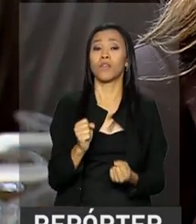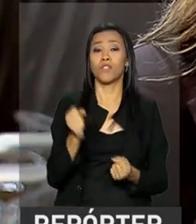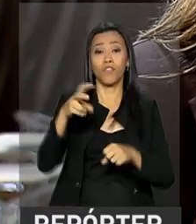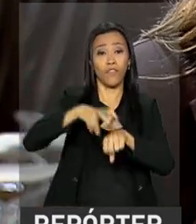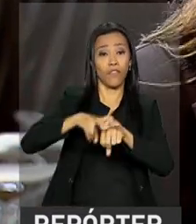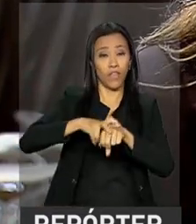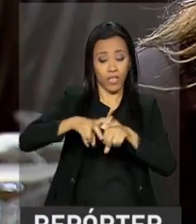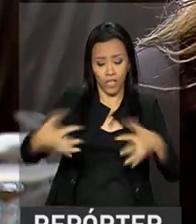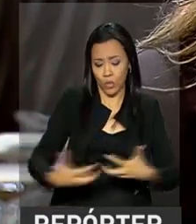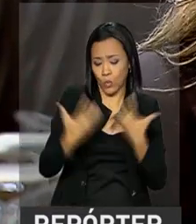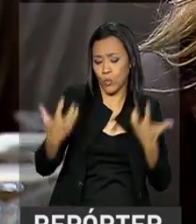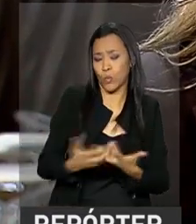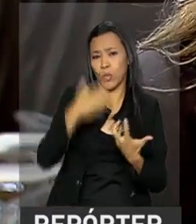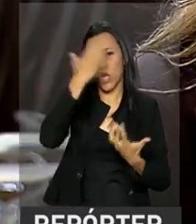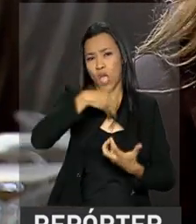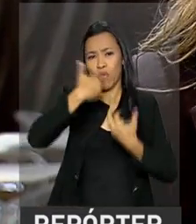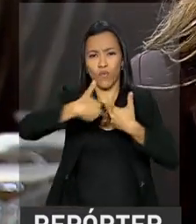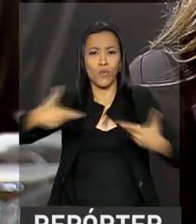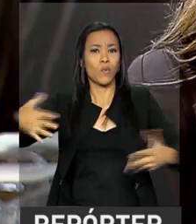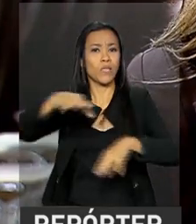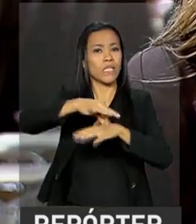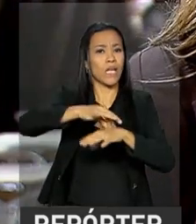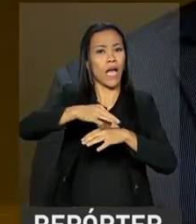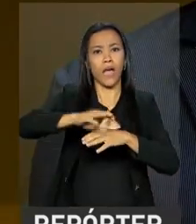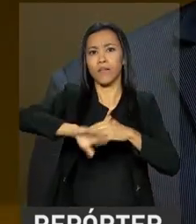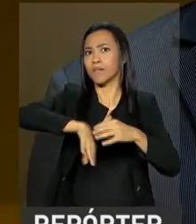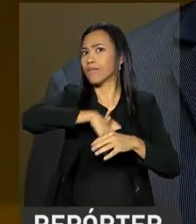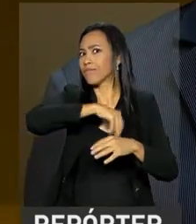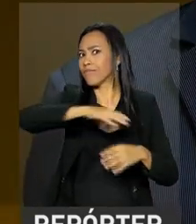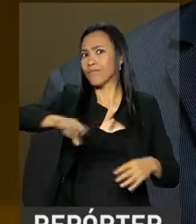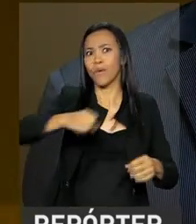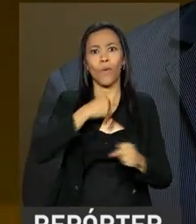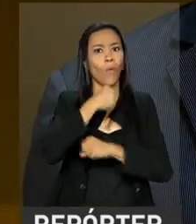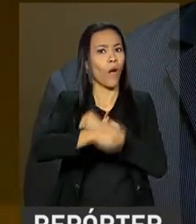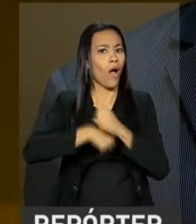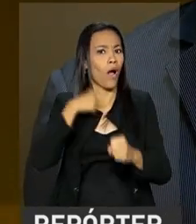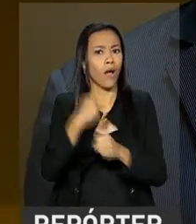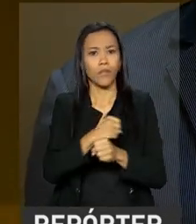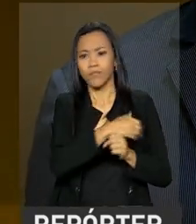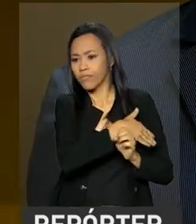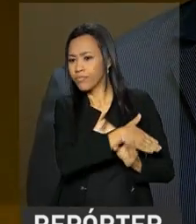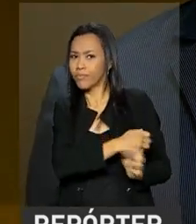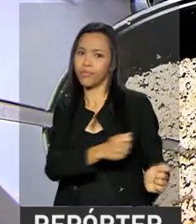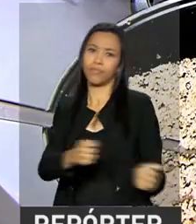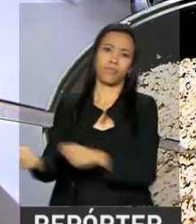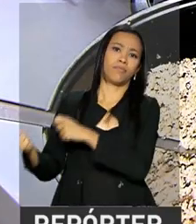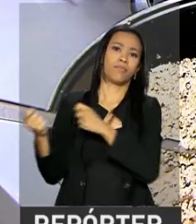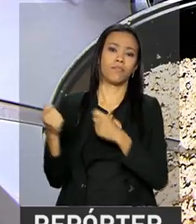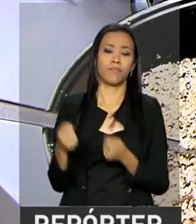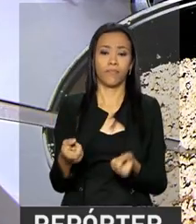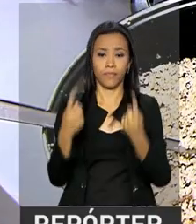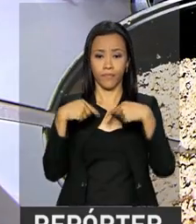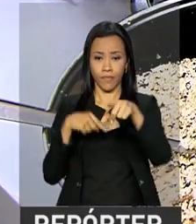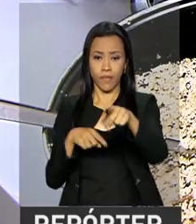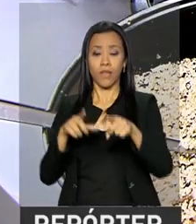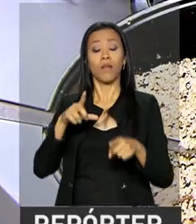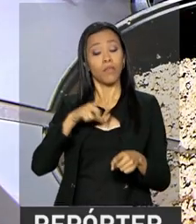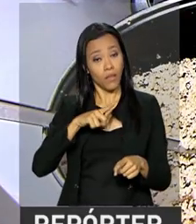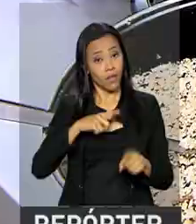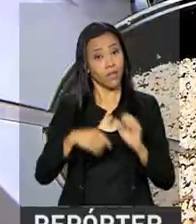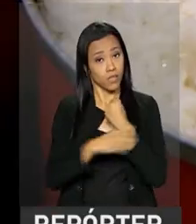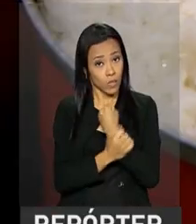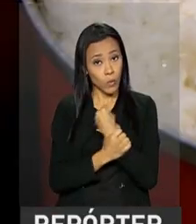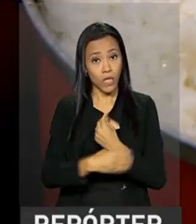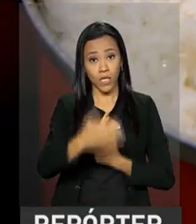verduras frutas e carnes ou ano todo de fato o brasileiro pode encontrar a sua segurança alimentar